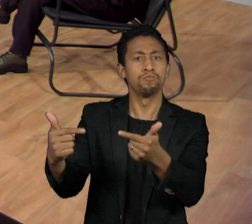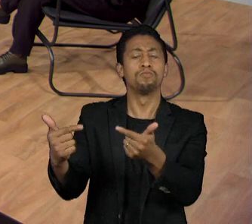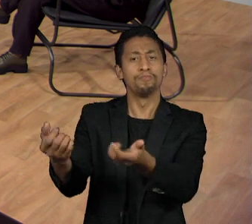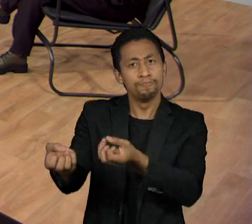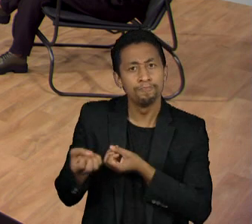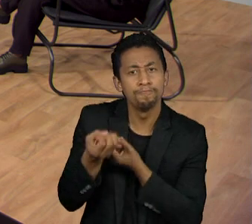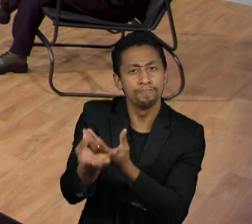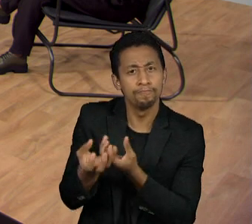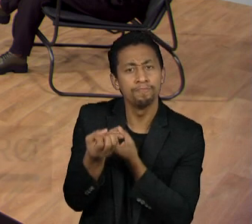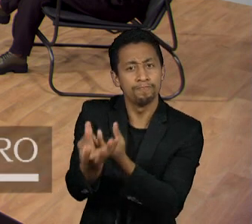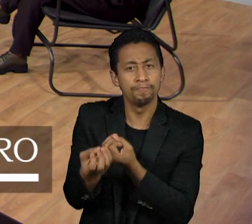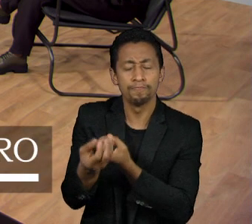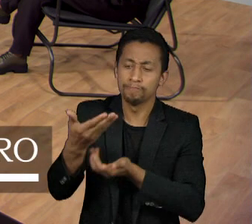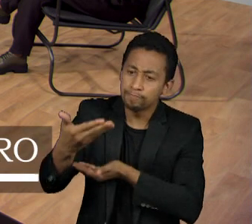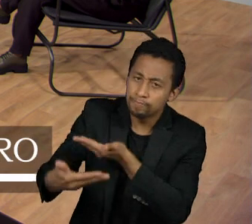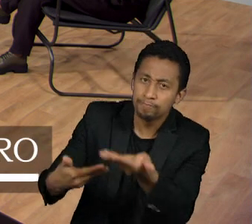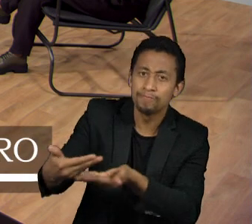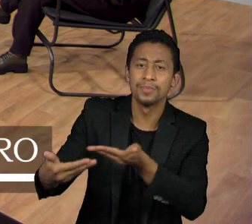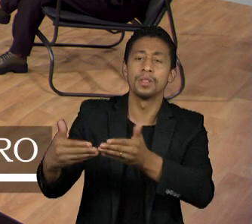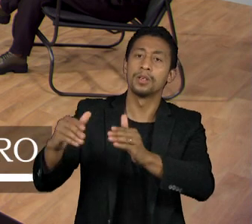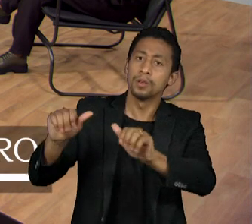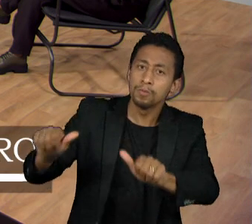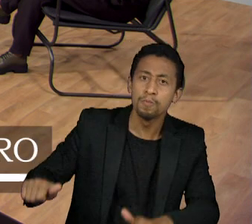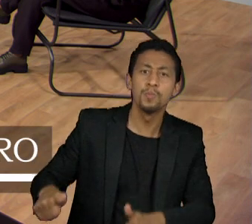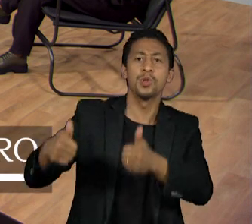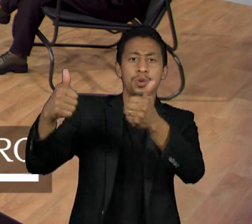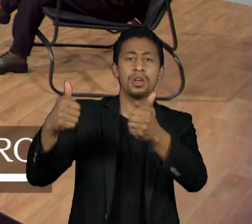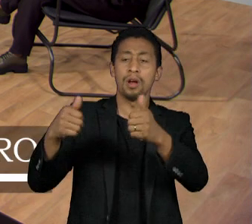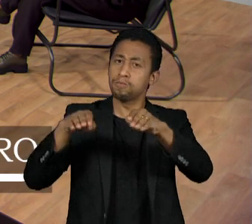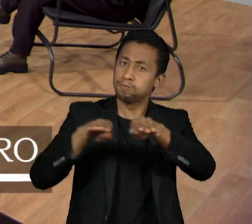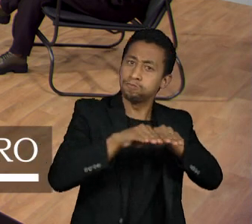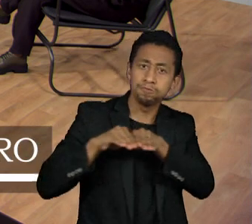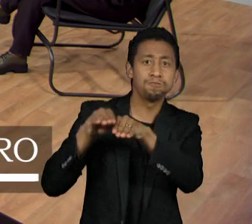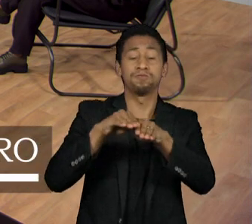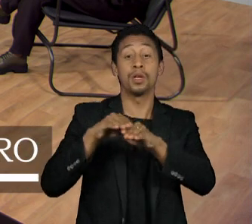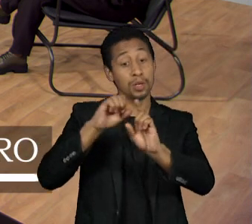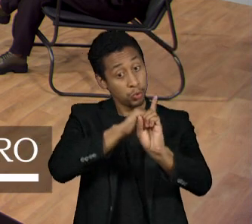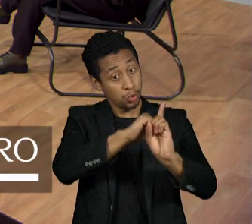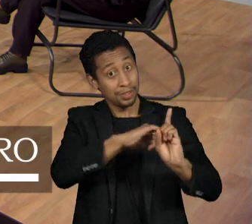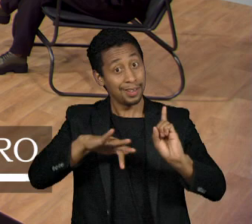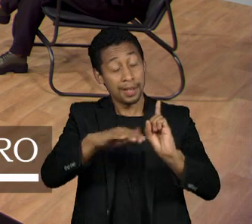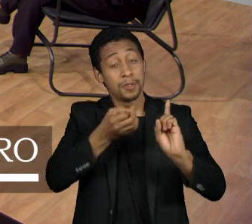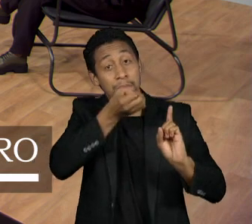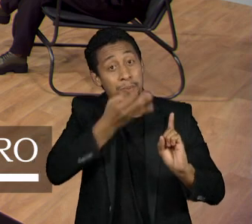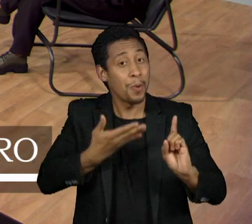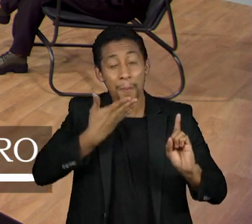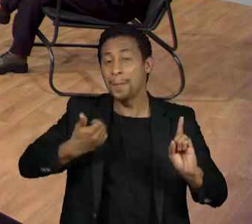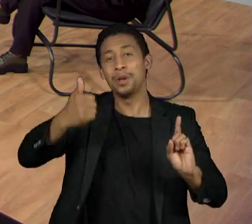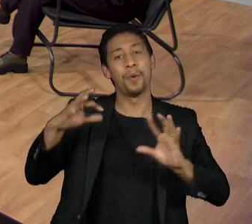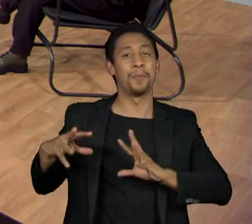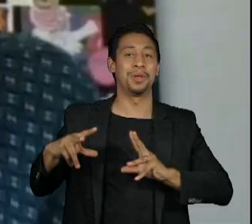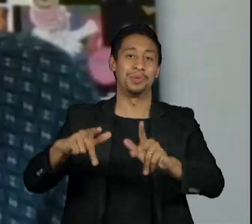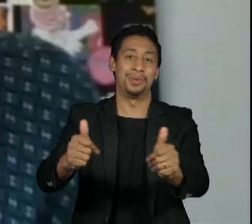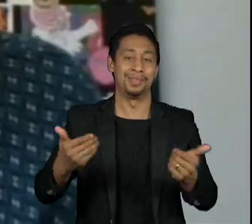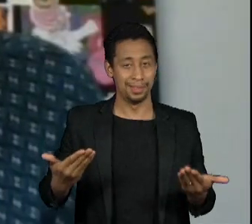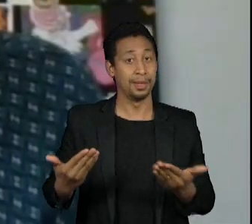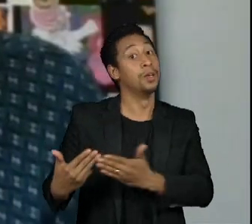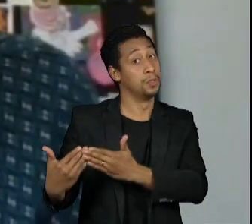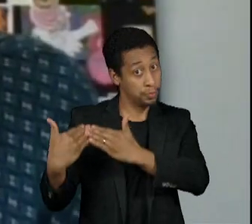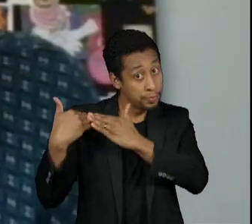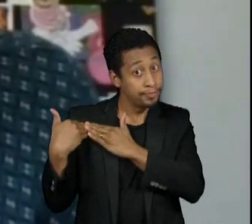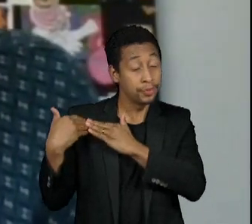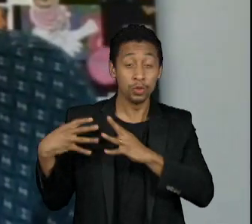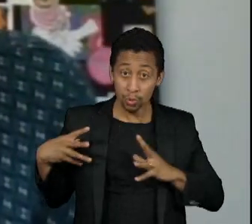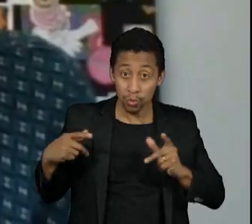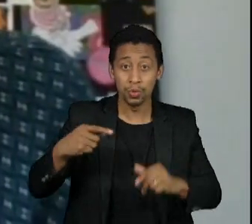de transformação das desigualdades, é uma sociedade mais interessante para todos. Por isso, essa é uma responsabilidade